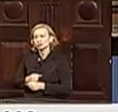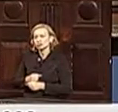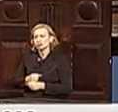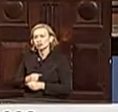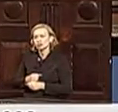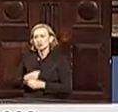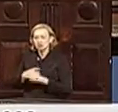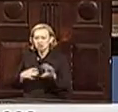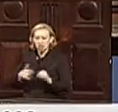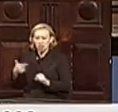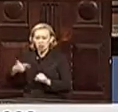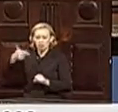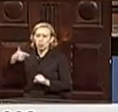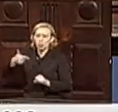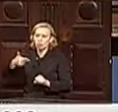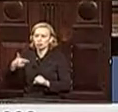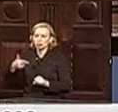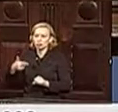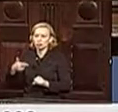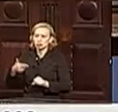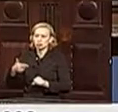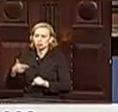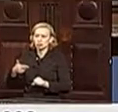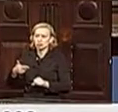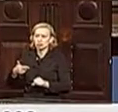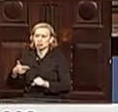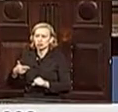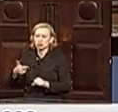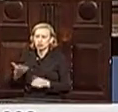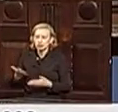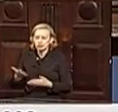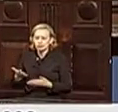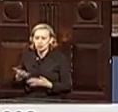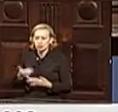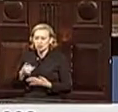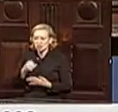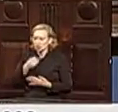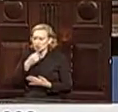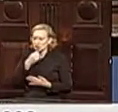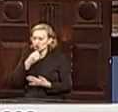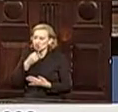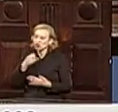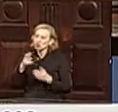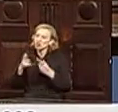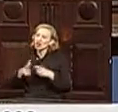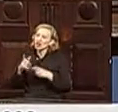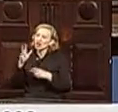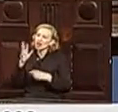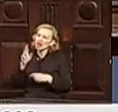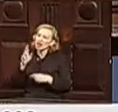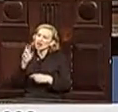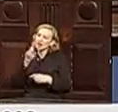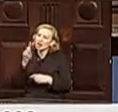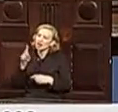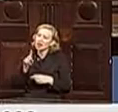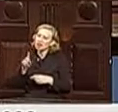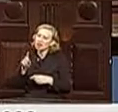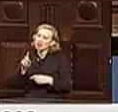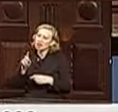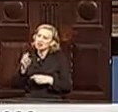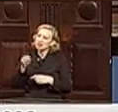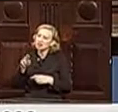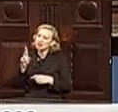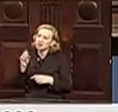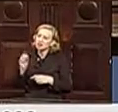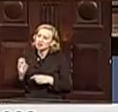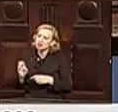forma violenta, um enorme absurdo acontecido na cidade de Resende, que reflete